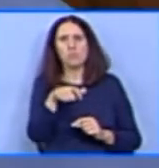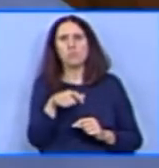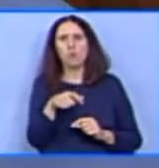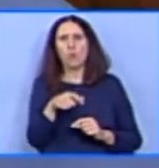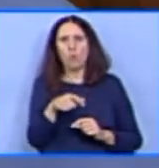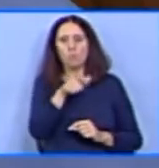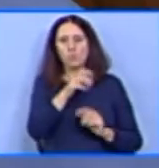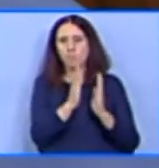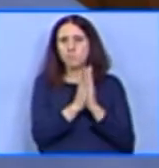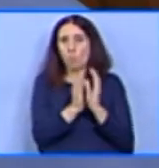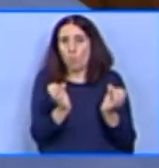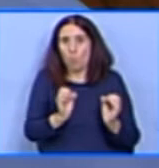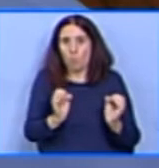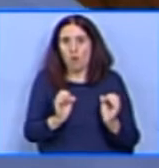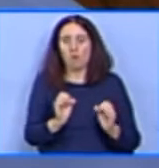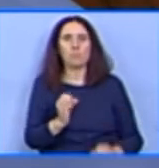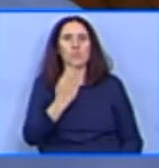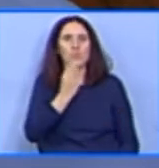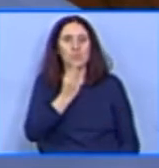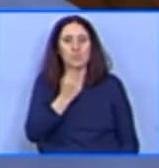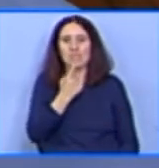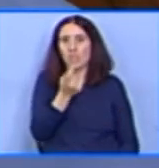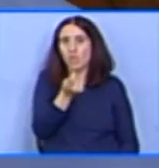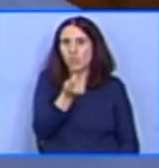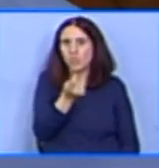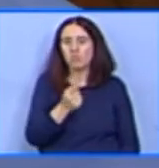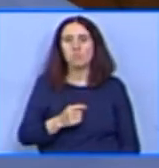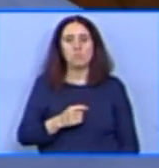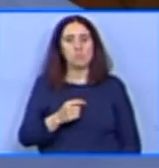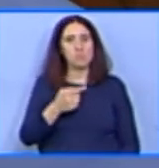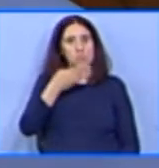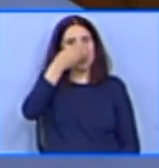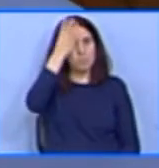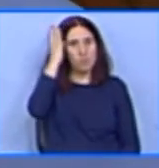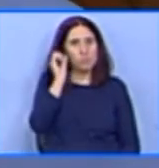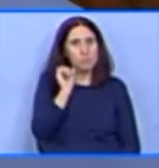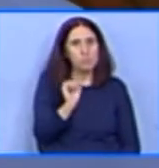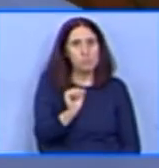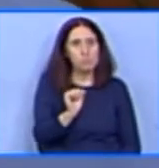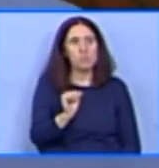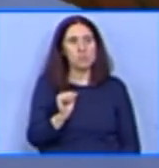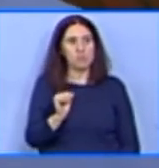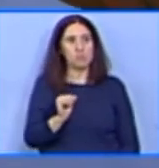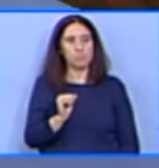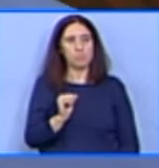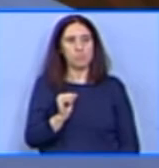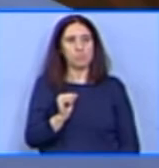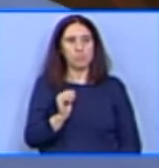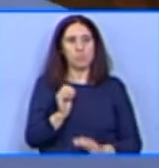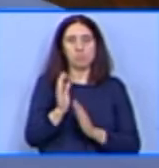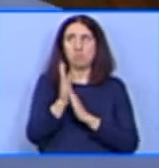pagãos, que para os judeus era um bocadinho isso, está-se a referir aos romanos, que eram dos judeus vistos um bocado como